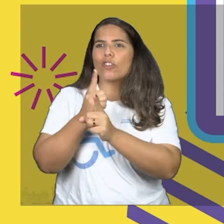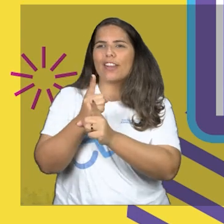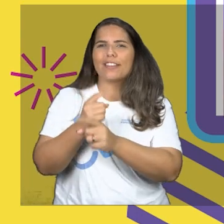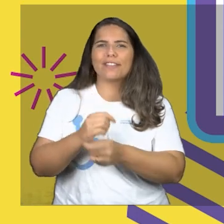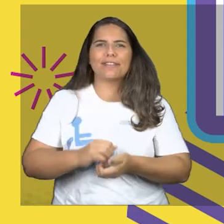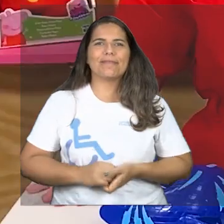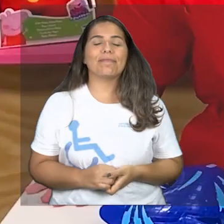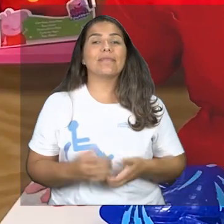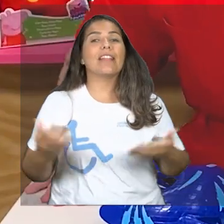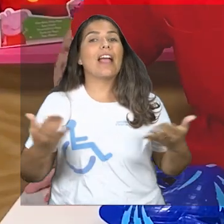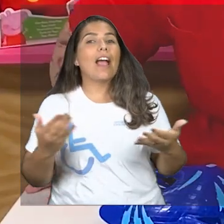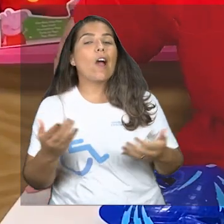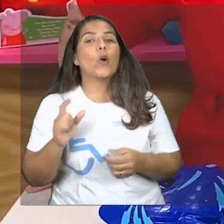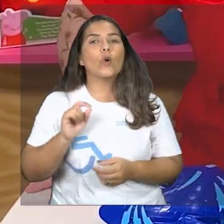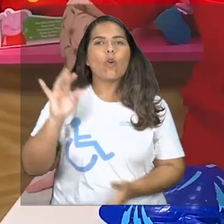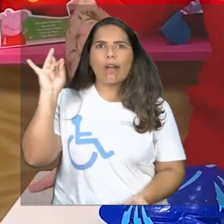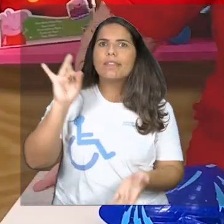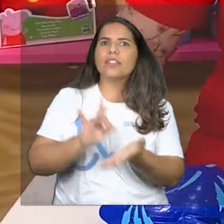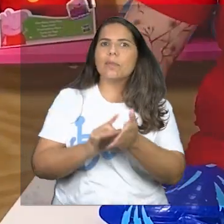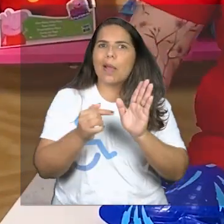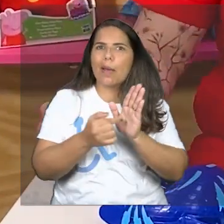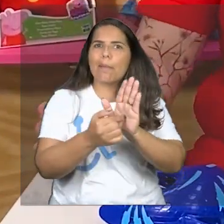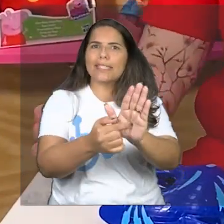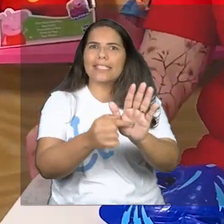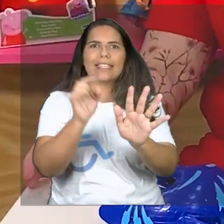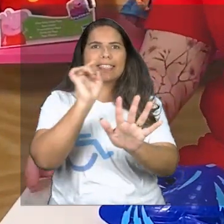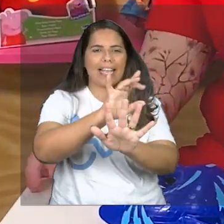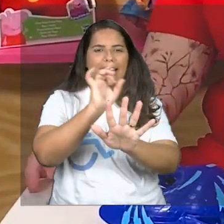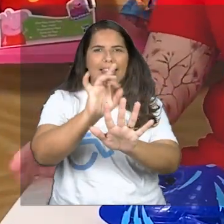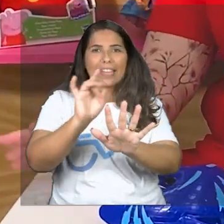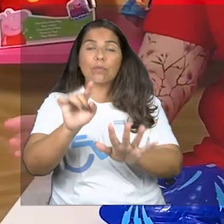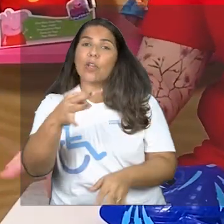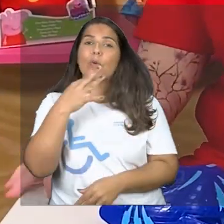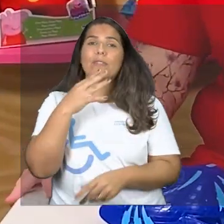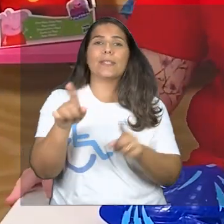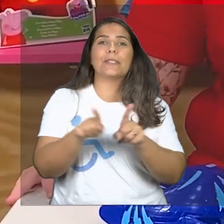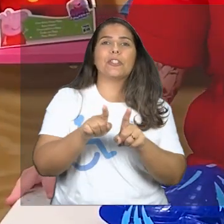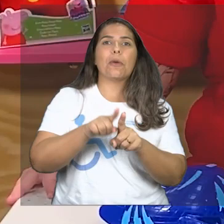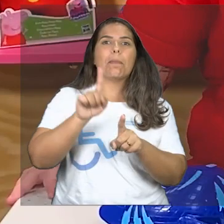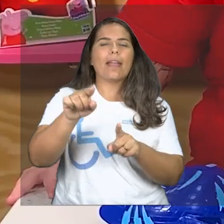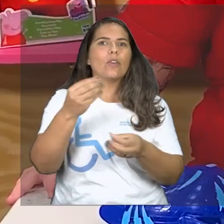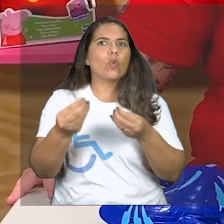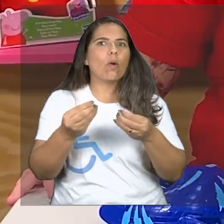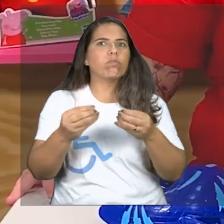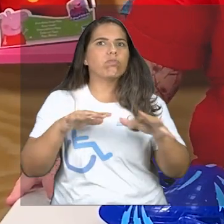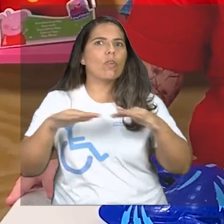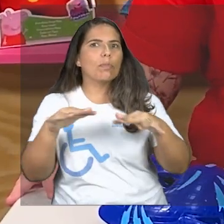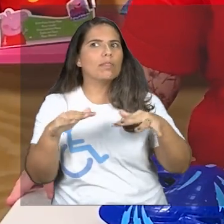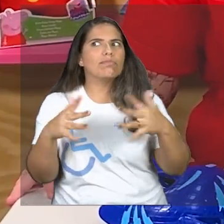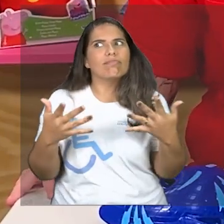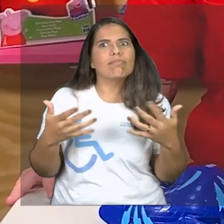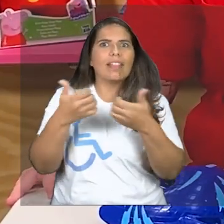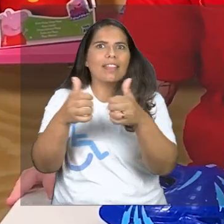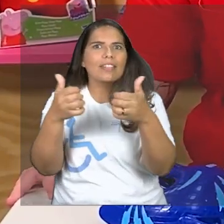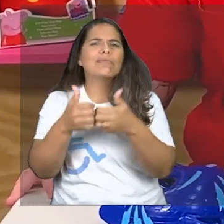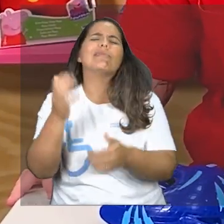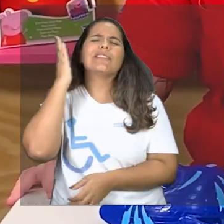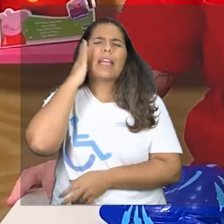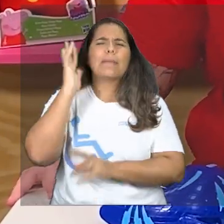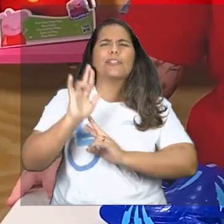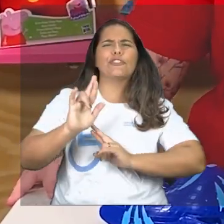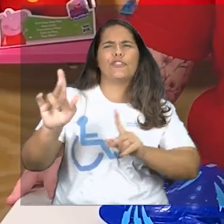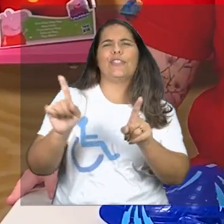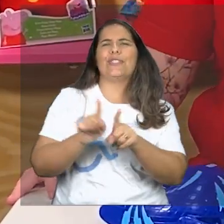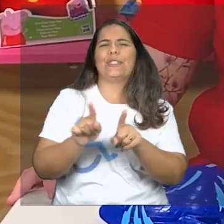Encontrei! Agora que já fomos oficialmente apresentados aos heróis, eu quero conhecer também os seus meios de transporte, que eu sei que são